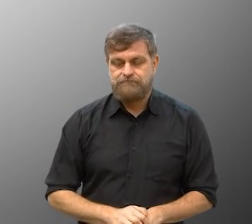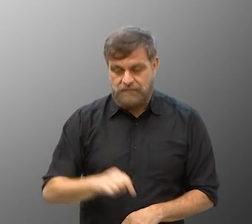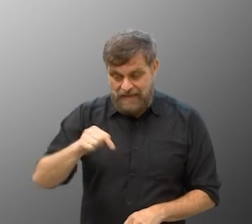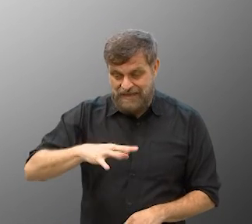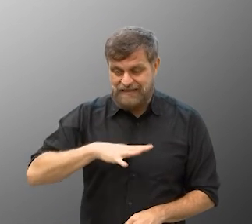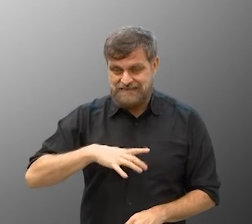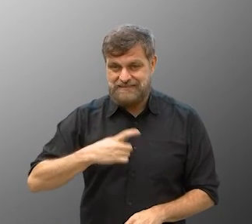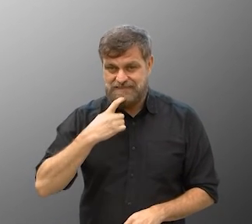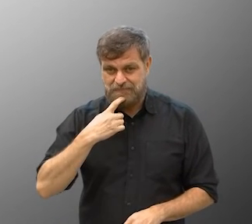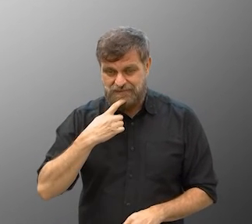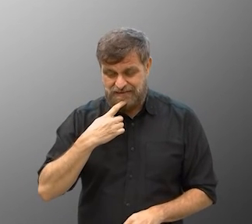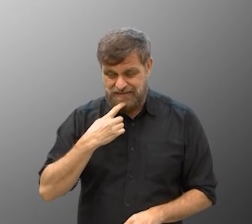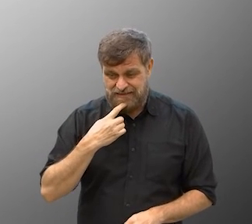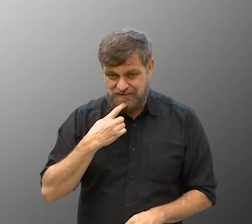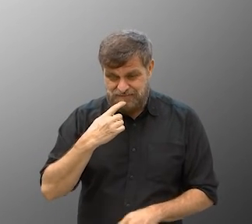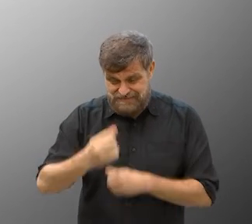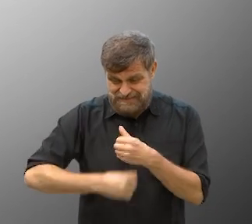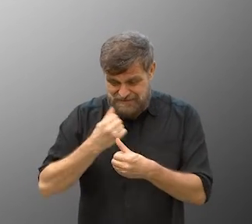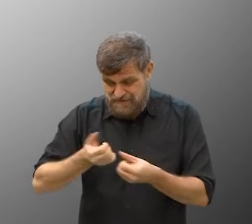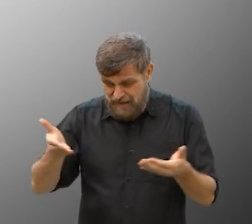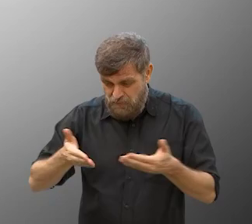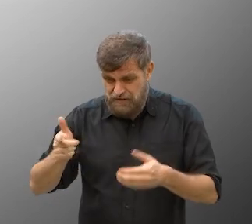cidade, nós tivemos um aumento